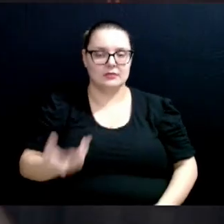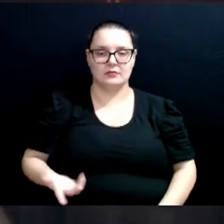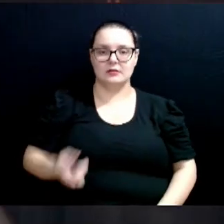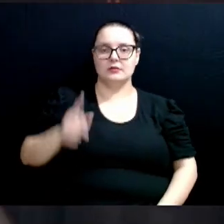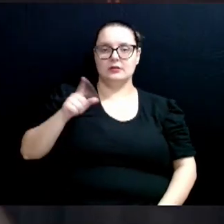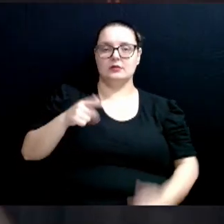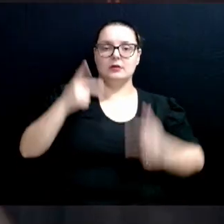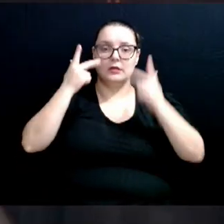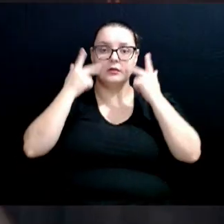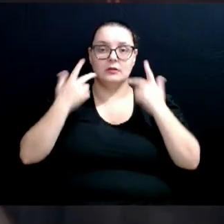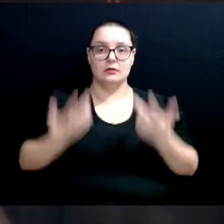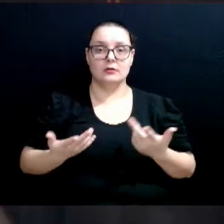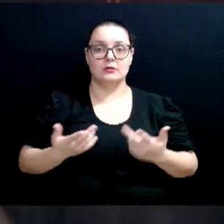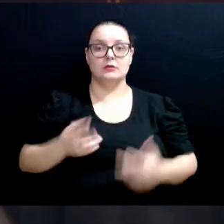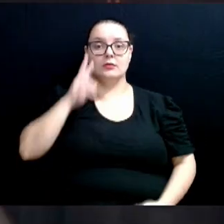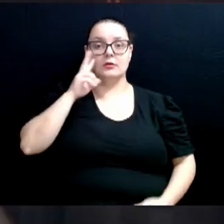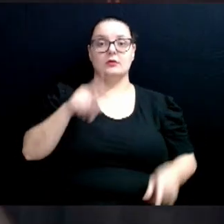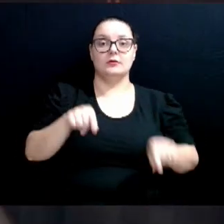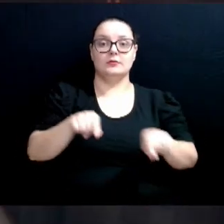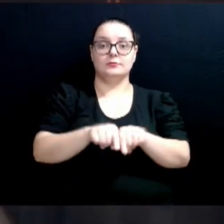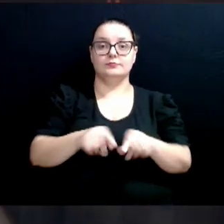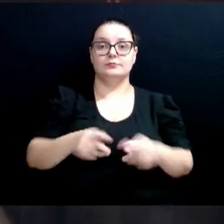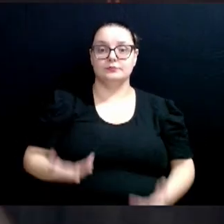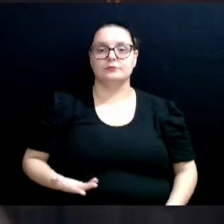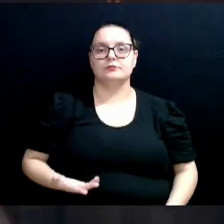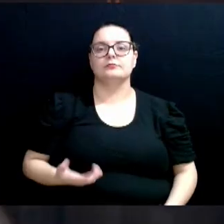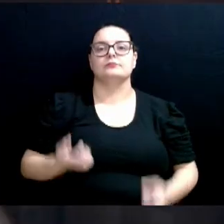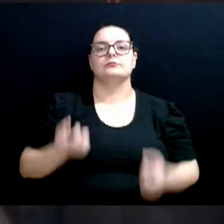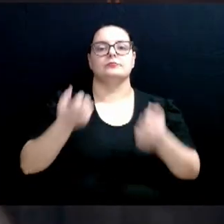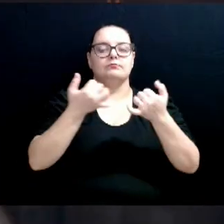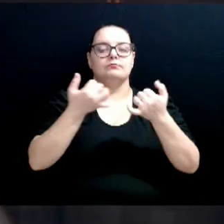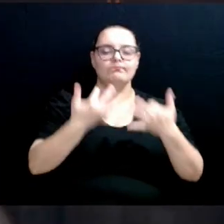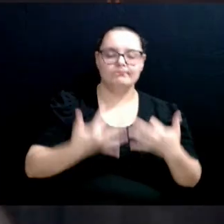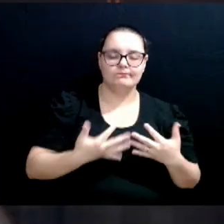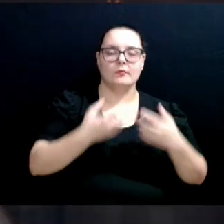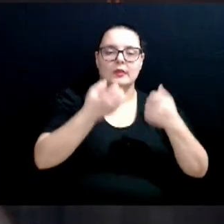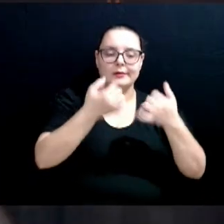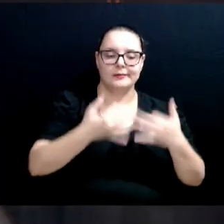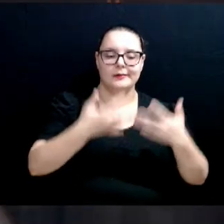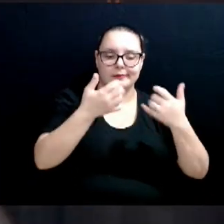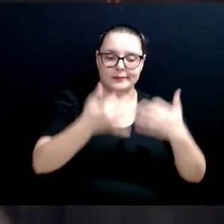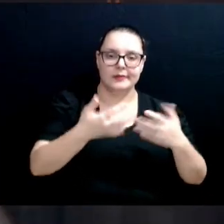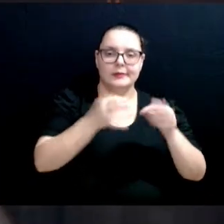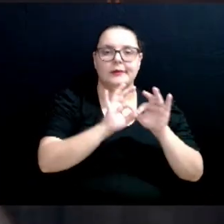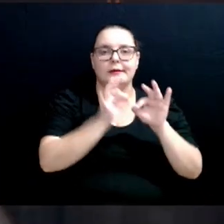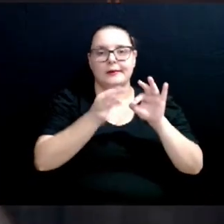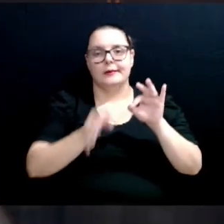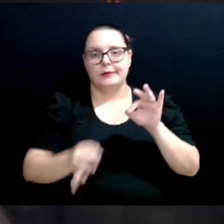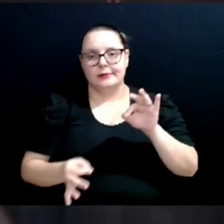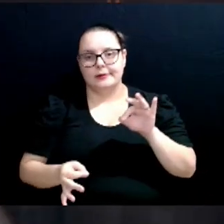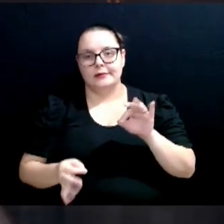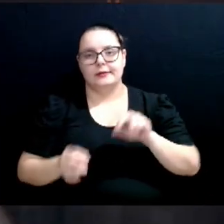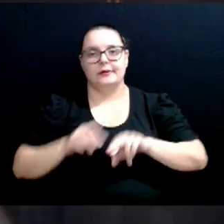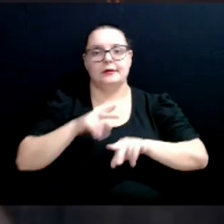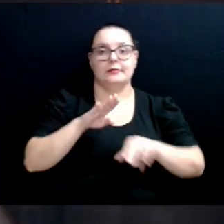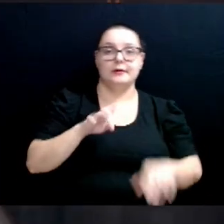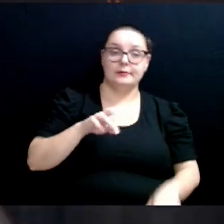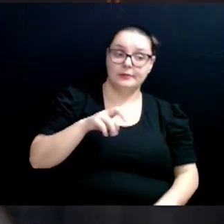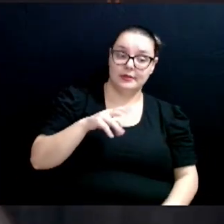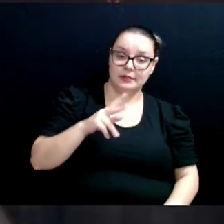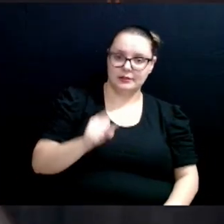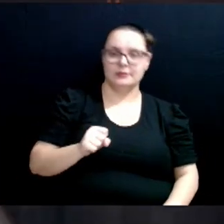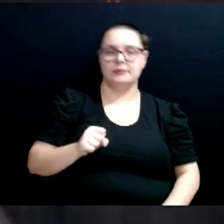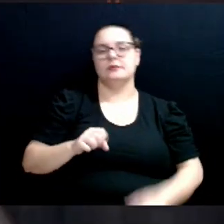ver também a pessoa começar a se explicar muito, e nessa grande explicação, ela gerar várias brechas e ela acaba cedendo, porque